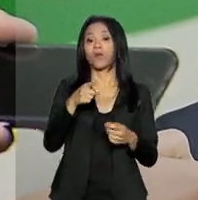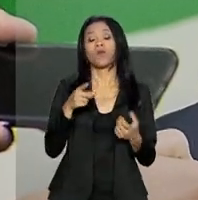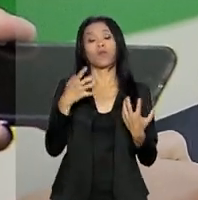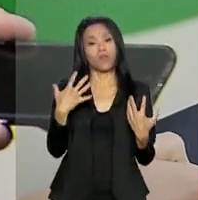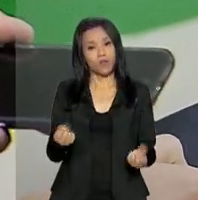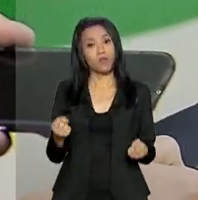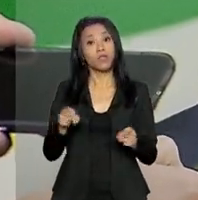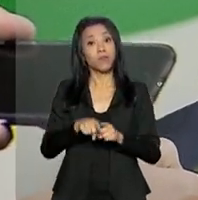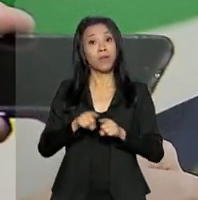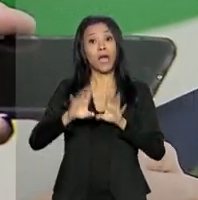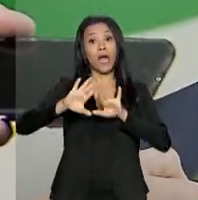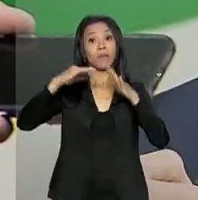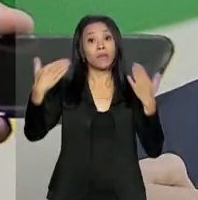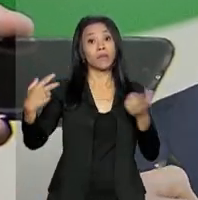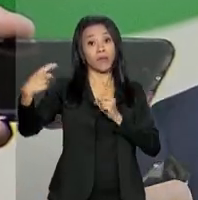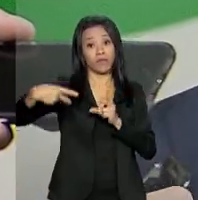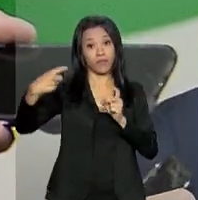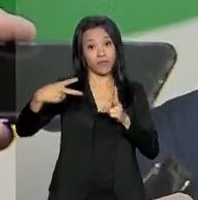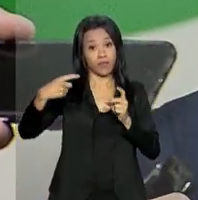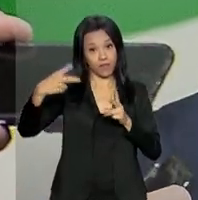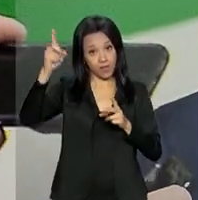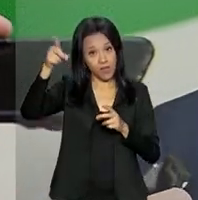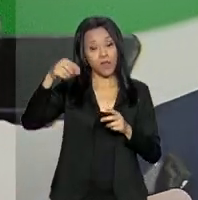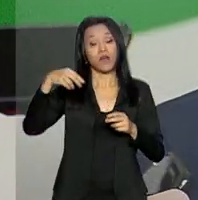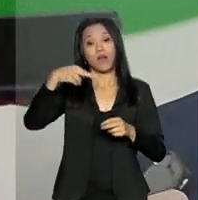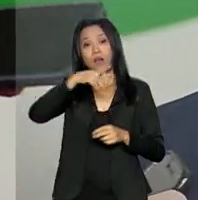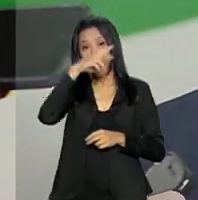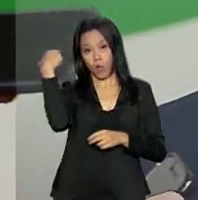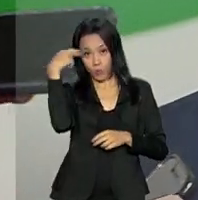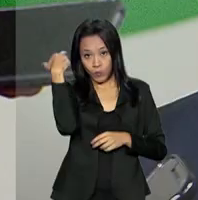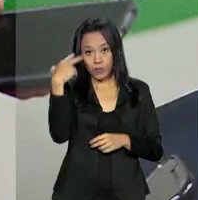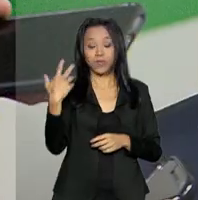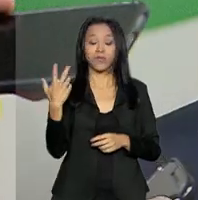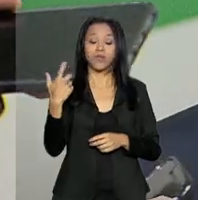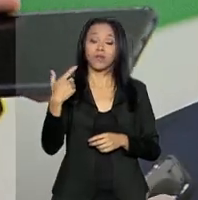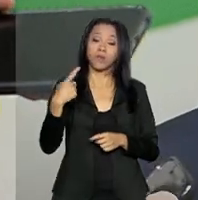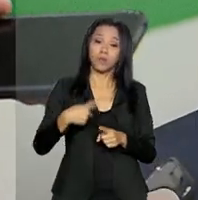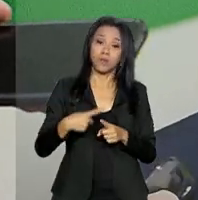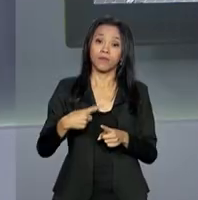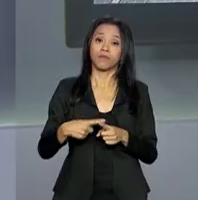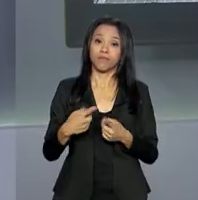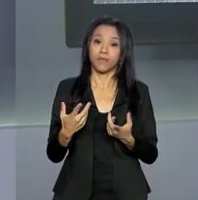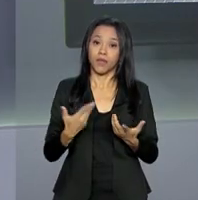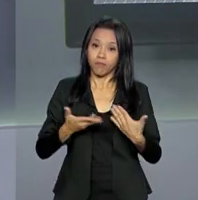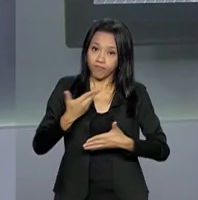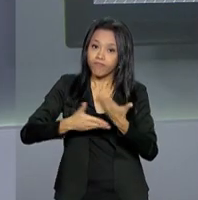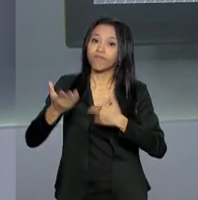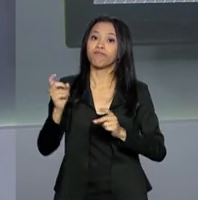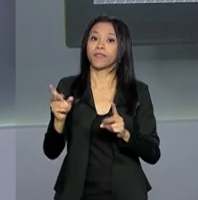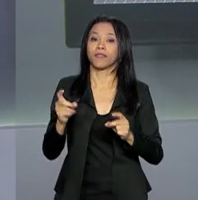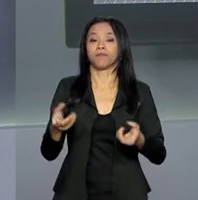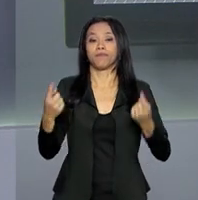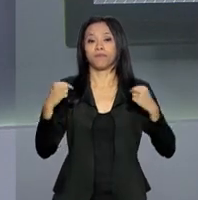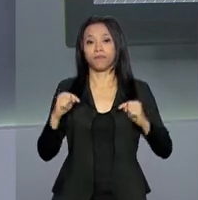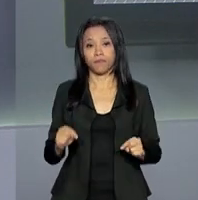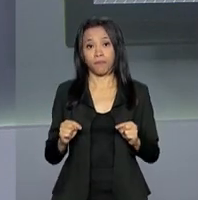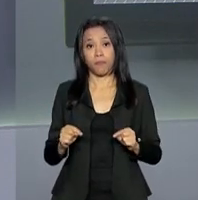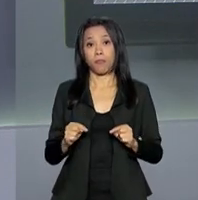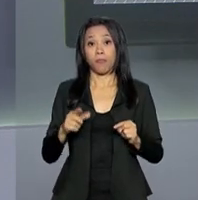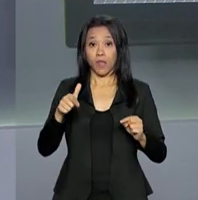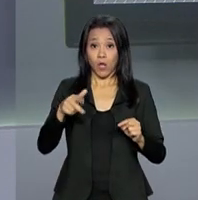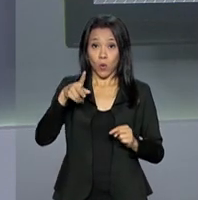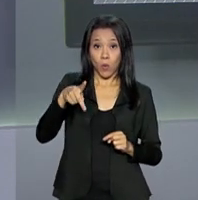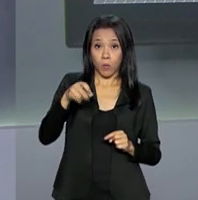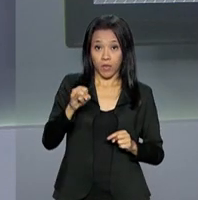da rússia também o que vai trazer algum alento é que setores estão tão deprimidos hoje o monitor do pib e da